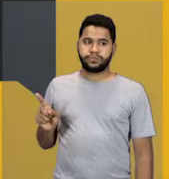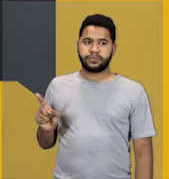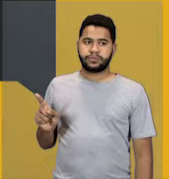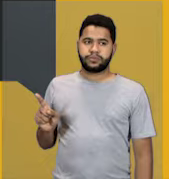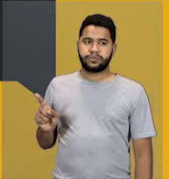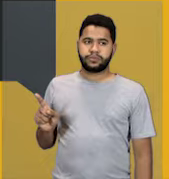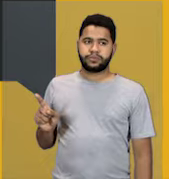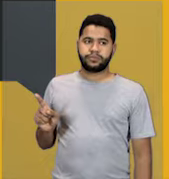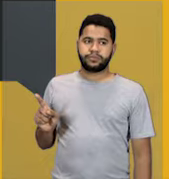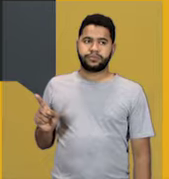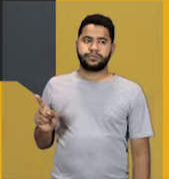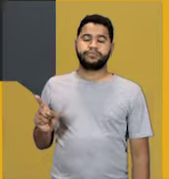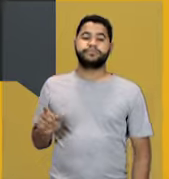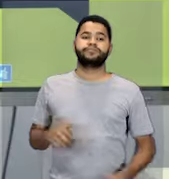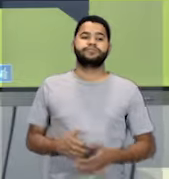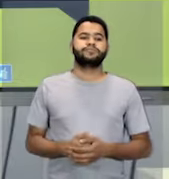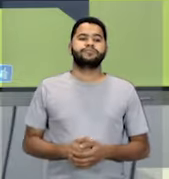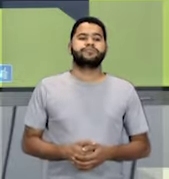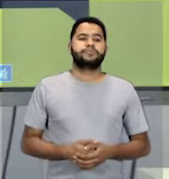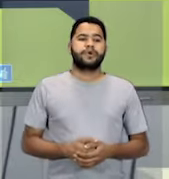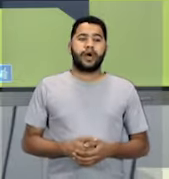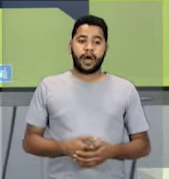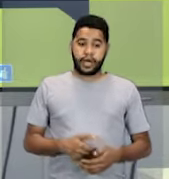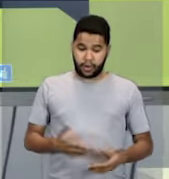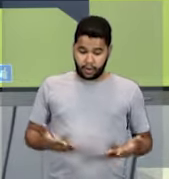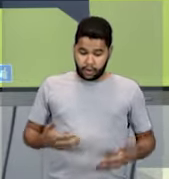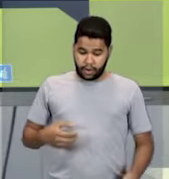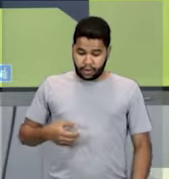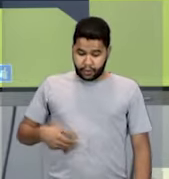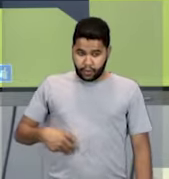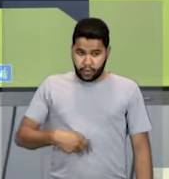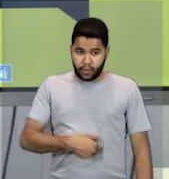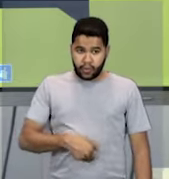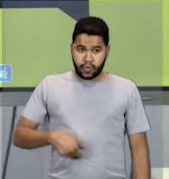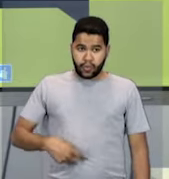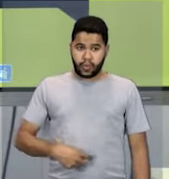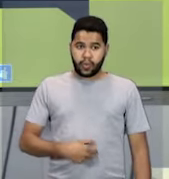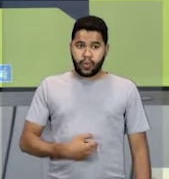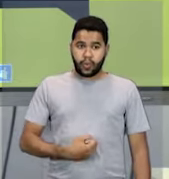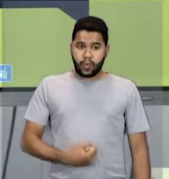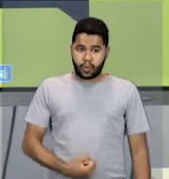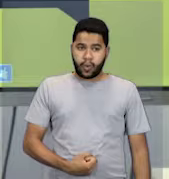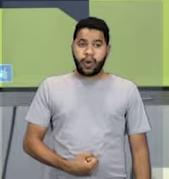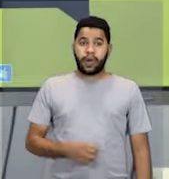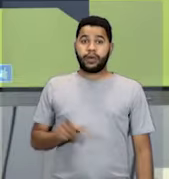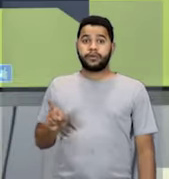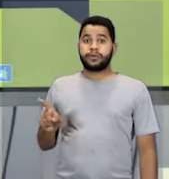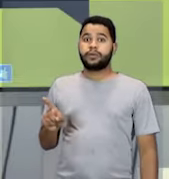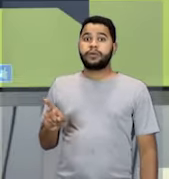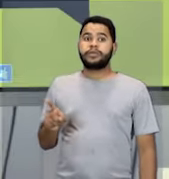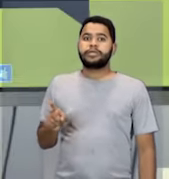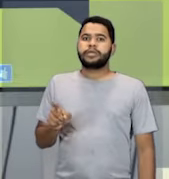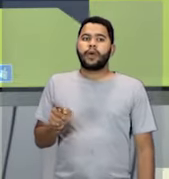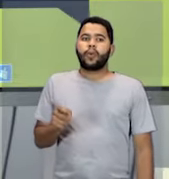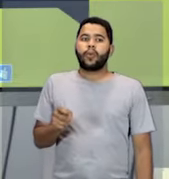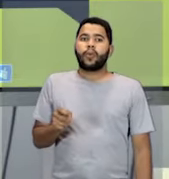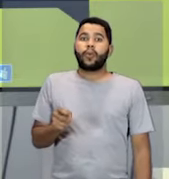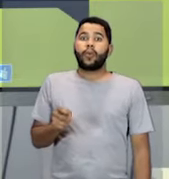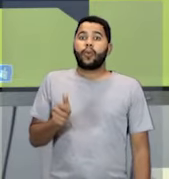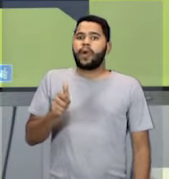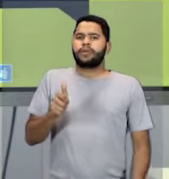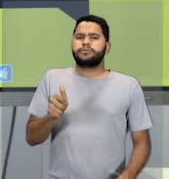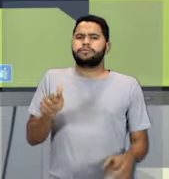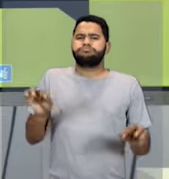assim. Bom, aí ela passando para o intestino grosso, lá no intestino grosso a digestão já está praticamente